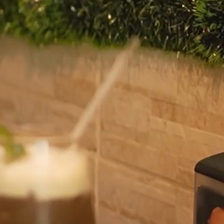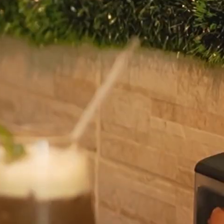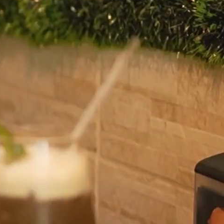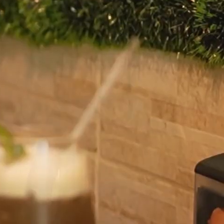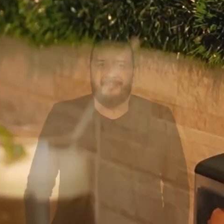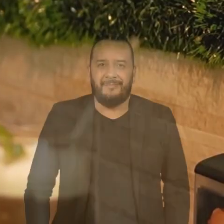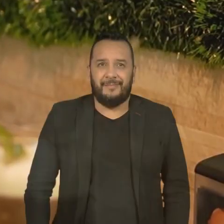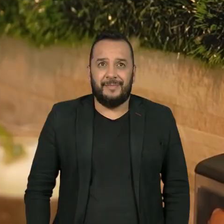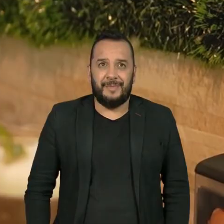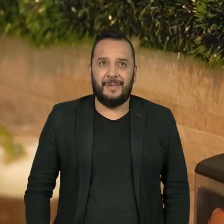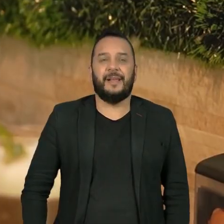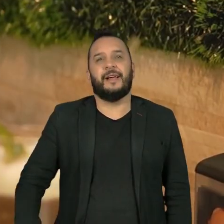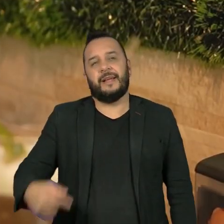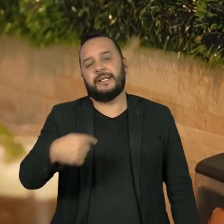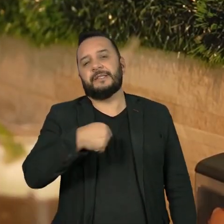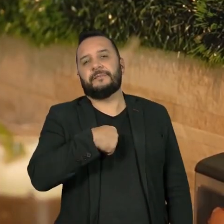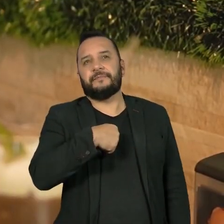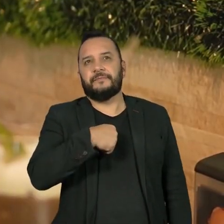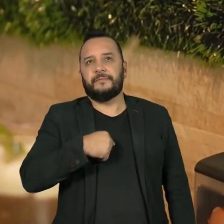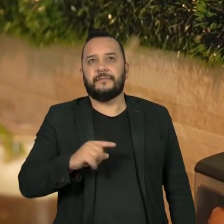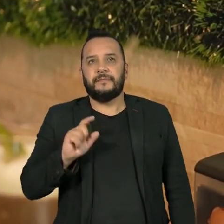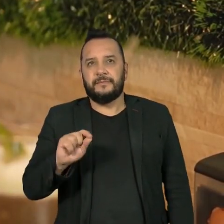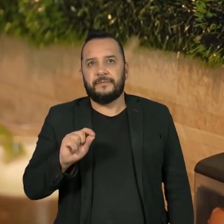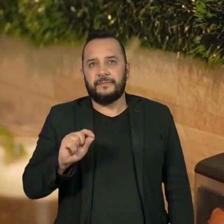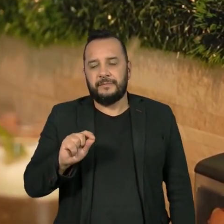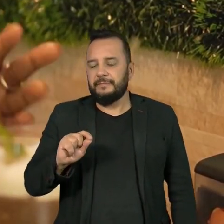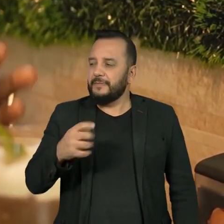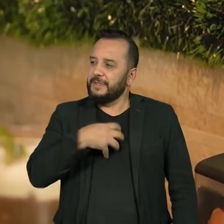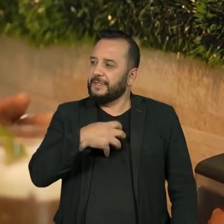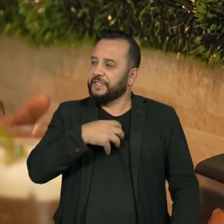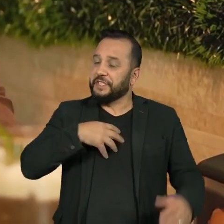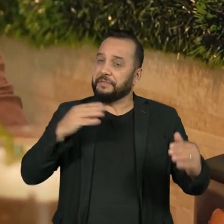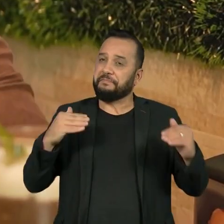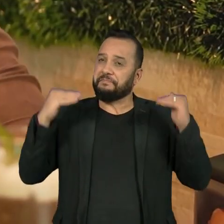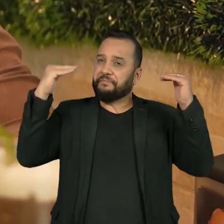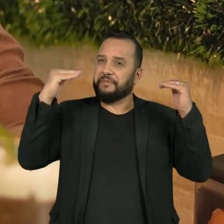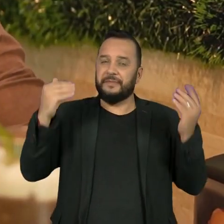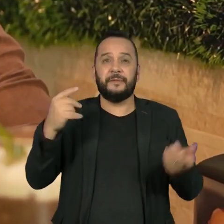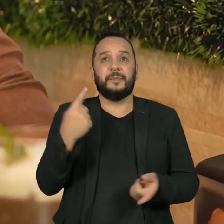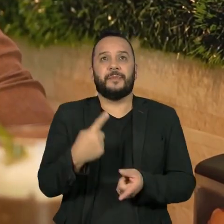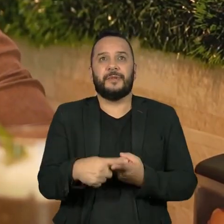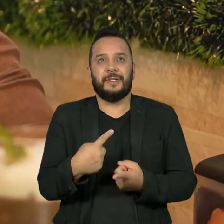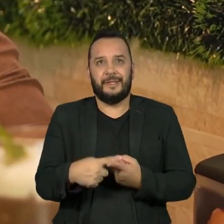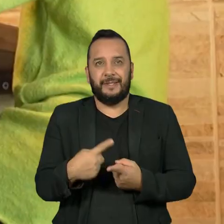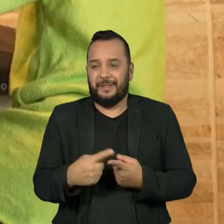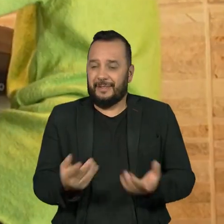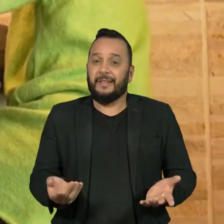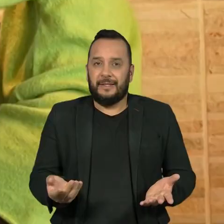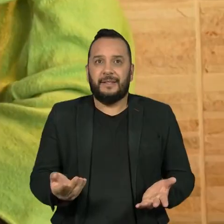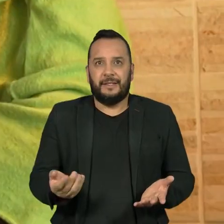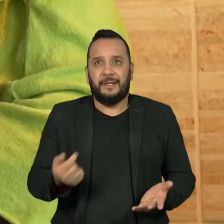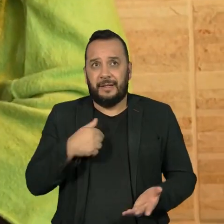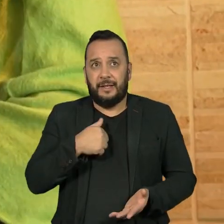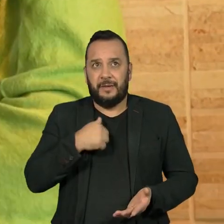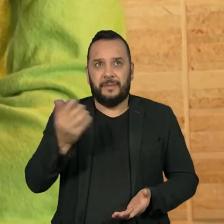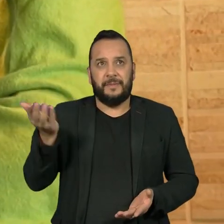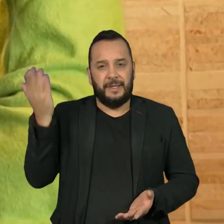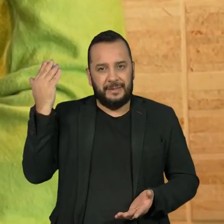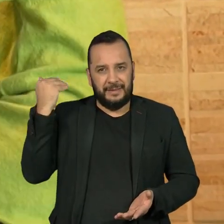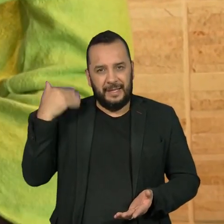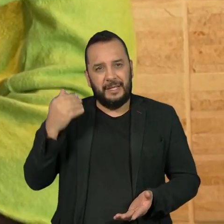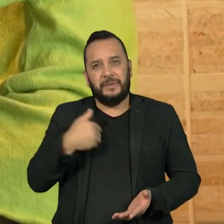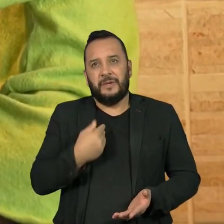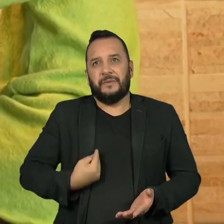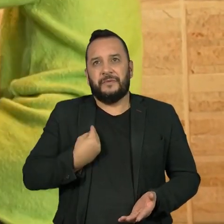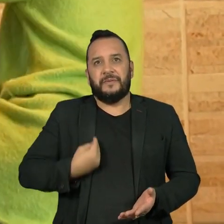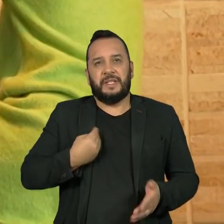Eu me vi grandiosa quando eu pude sair justamente daquela jornada de precariedade,